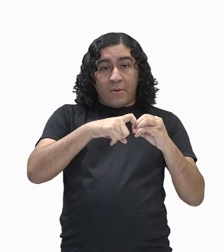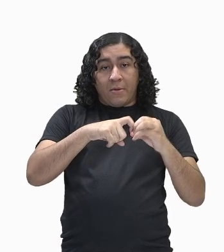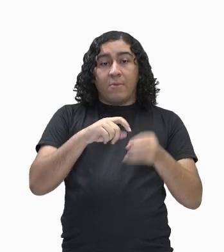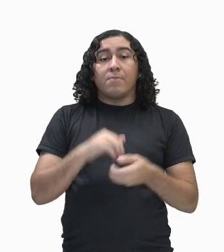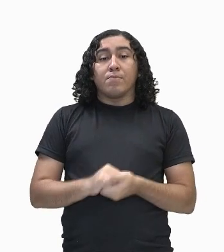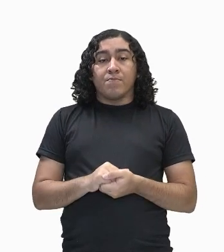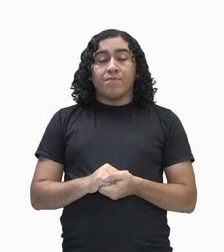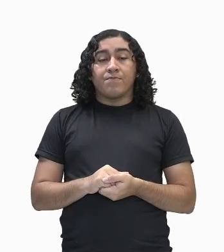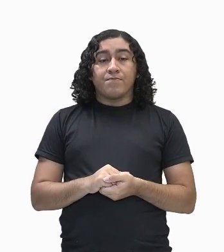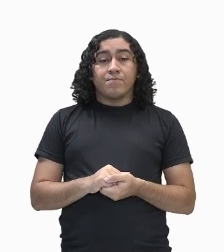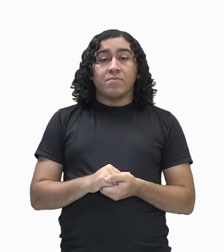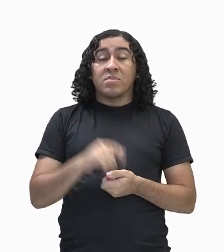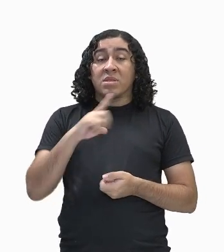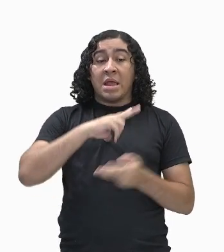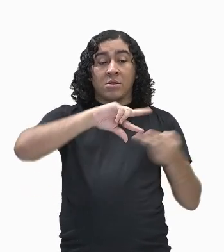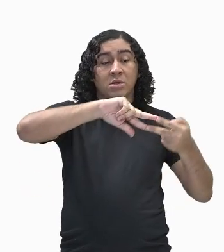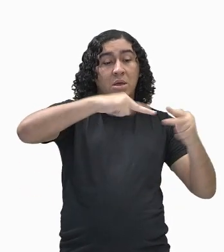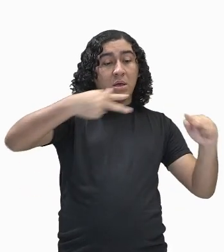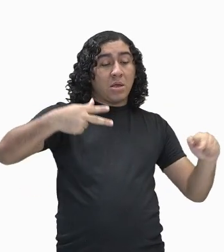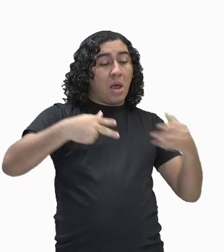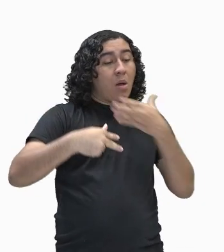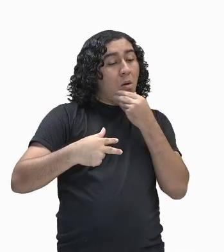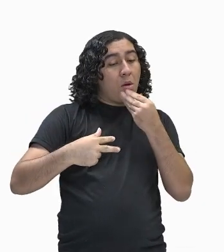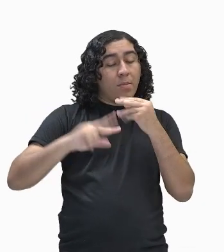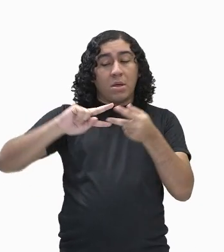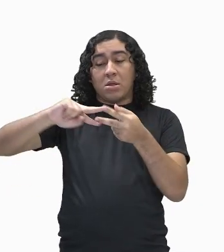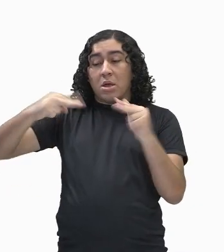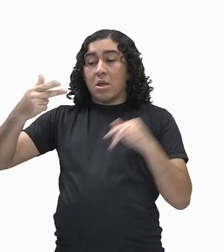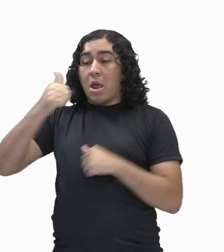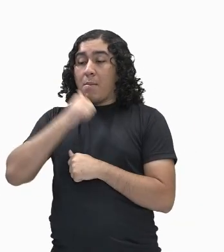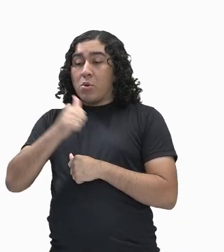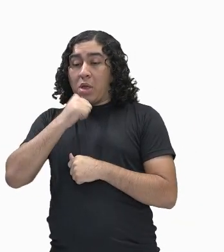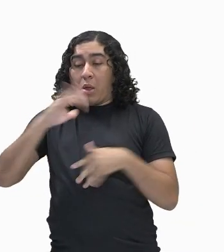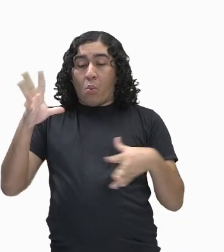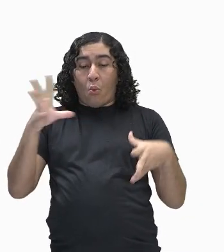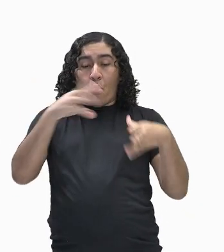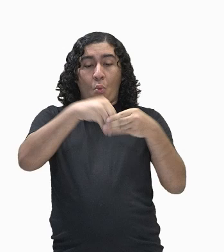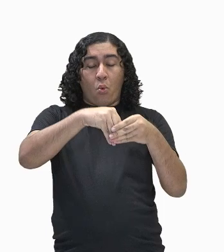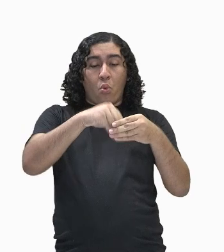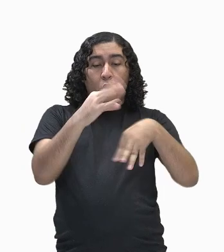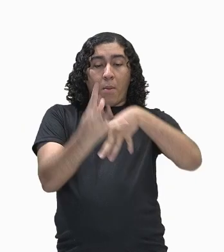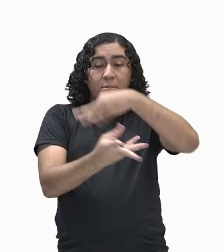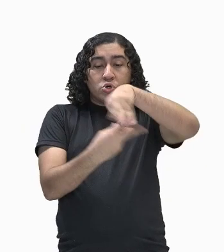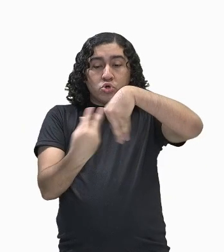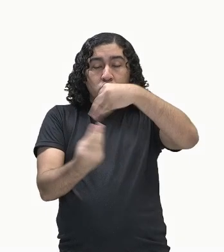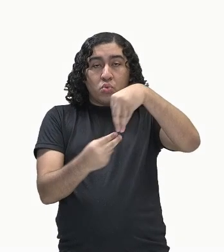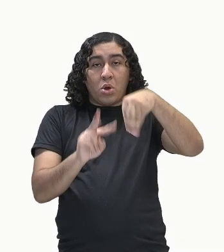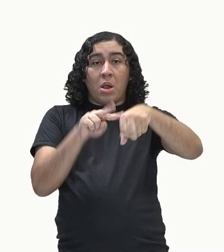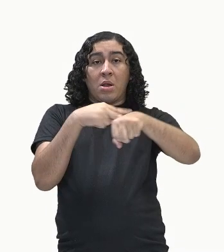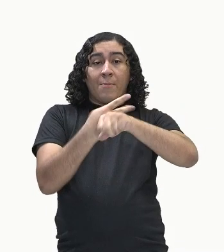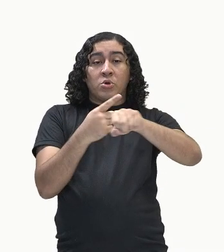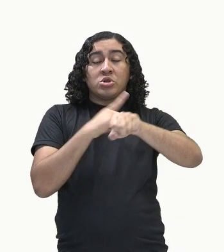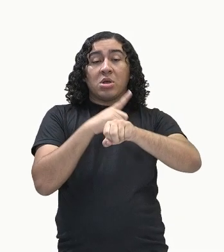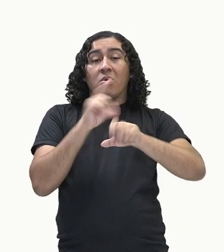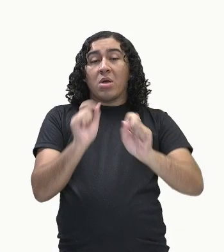onde tem a união dos gametas masculino e feminino. Elas vão ter essa característica